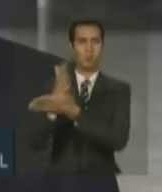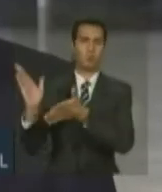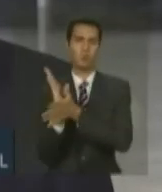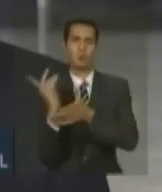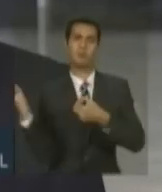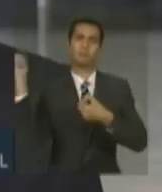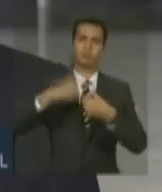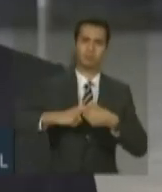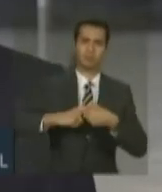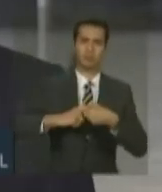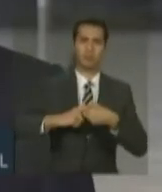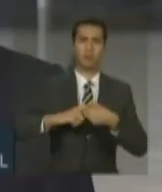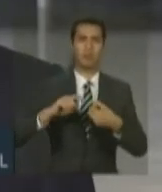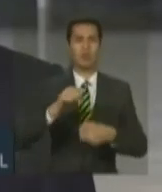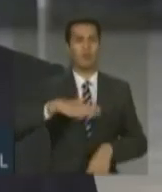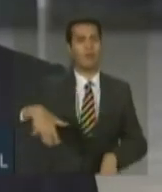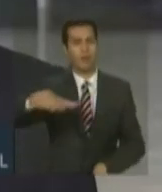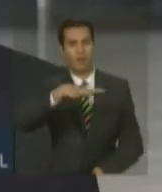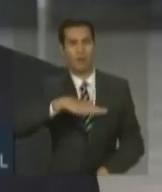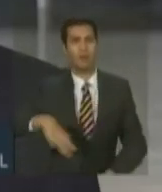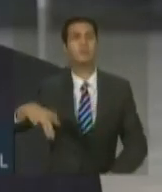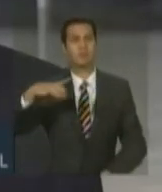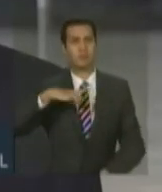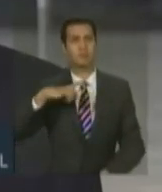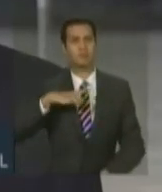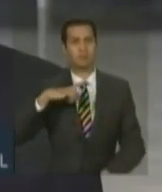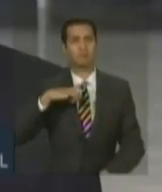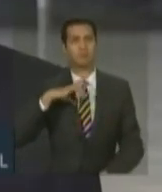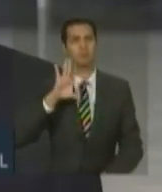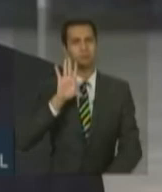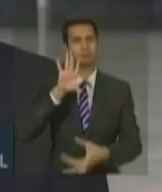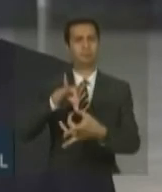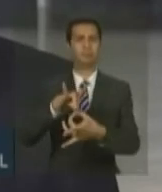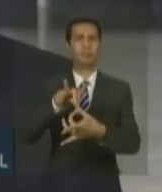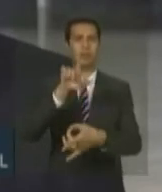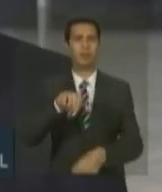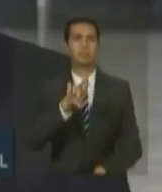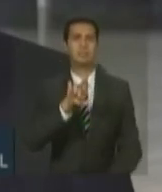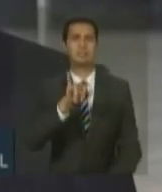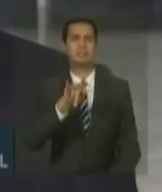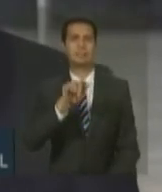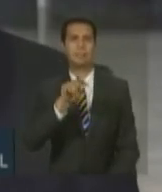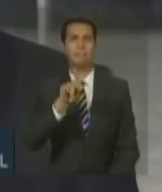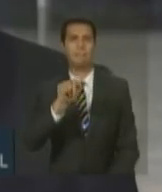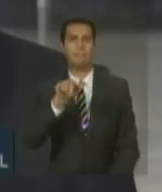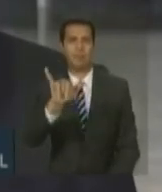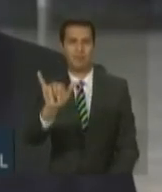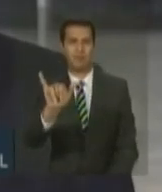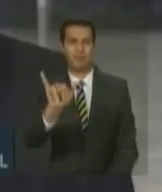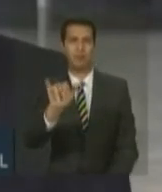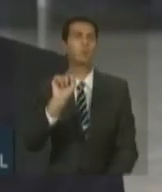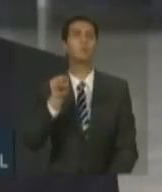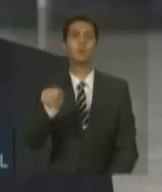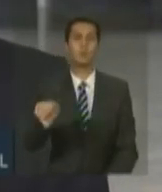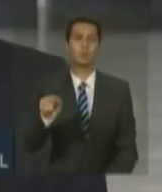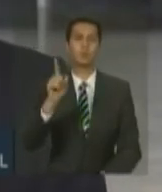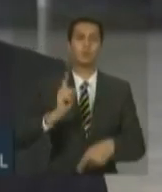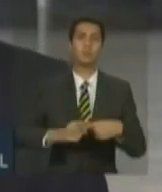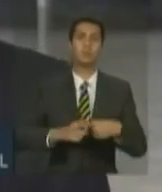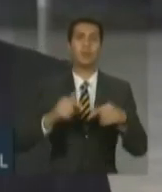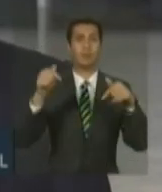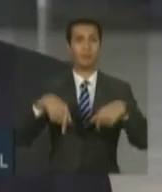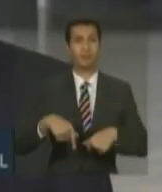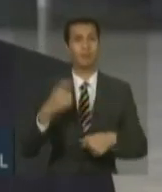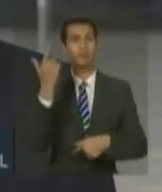estão diretamente ligadas a este tipo de produto, que é o display. Porque o display viabiliza a fábrica de LED no